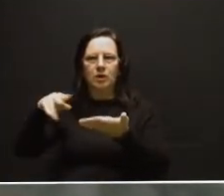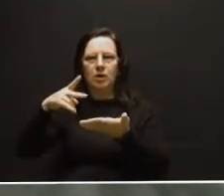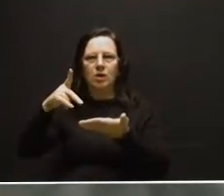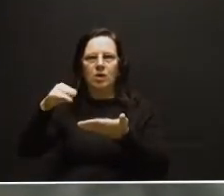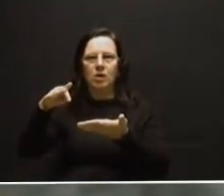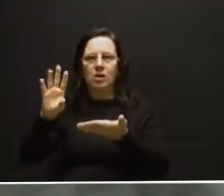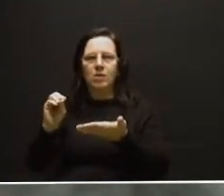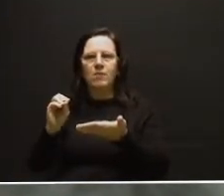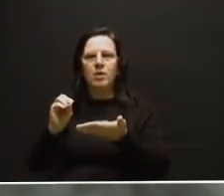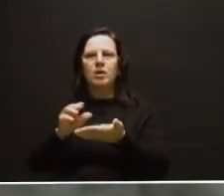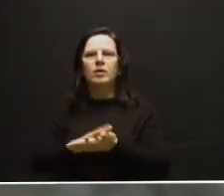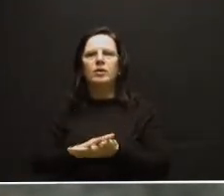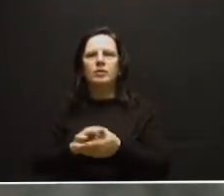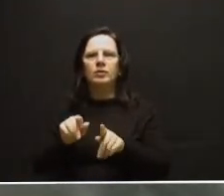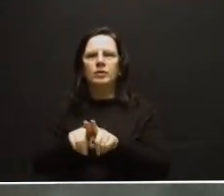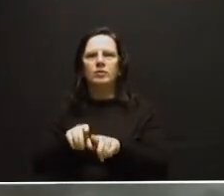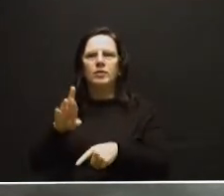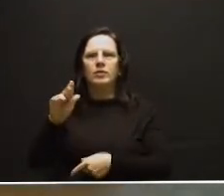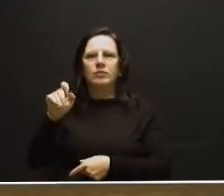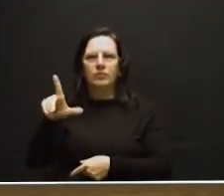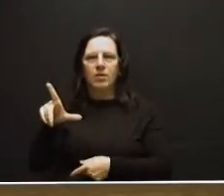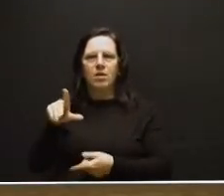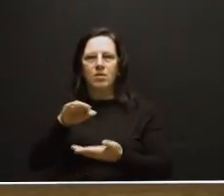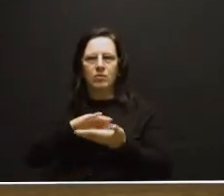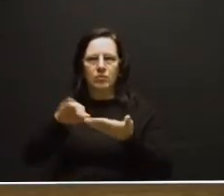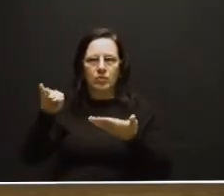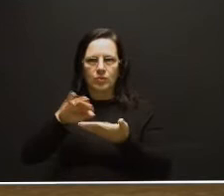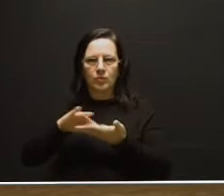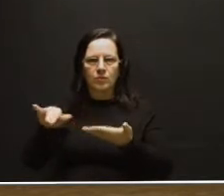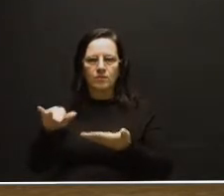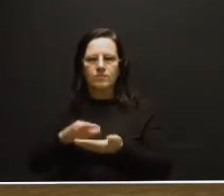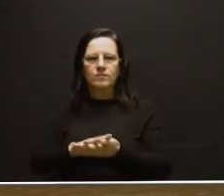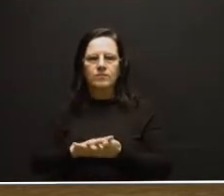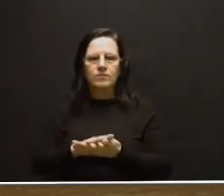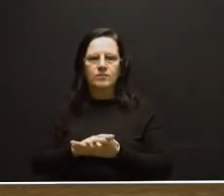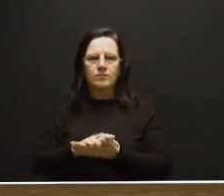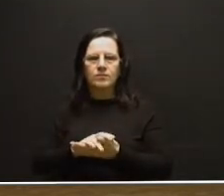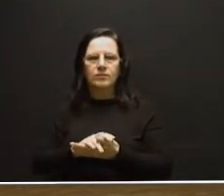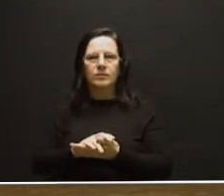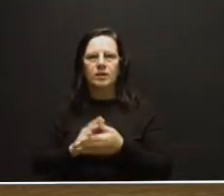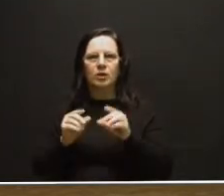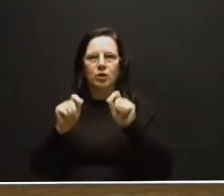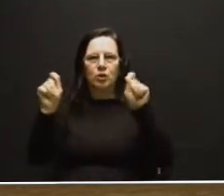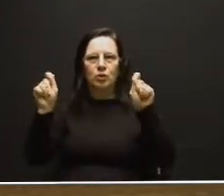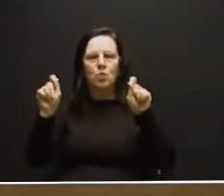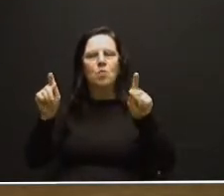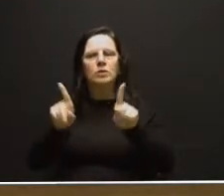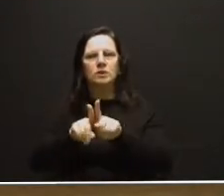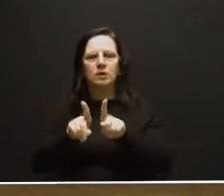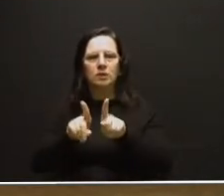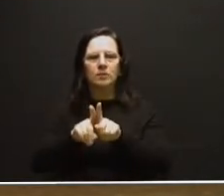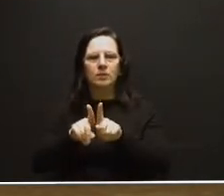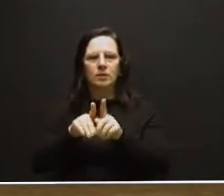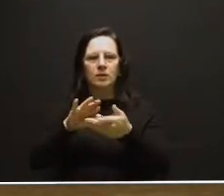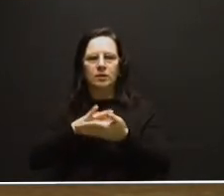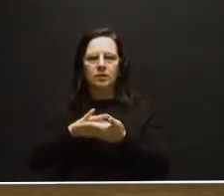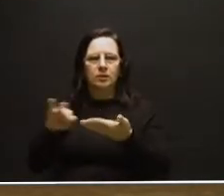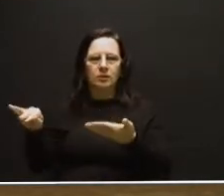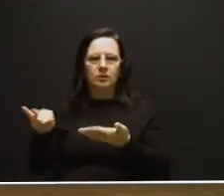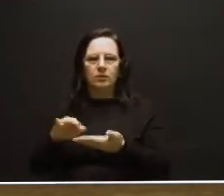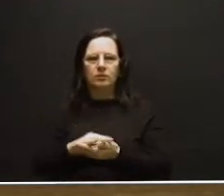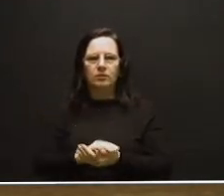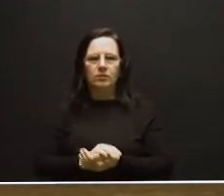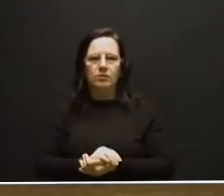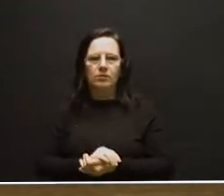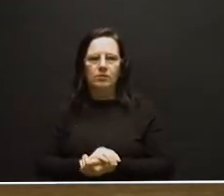raphael tucano está ali com o papa eu queria que ele estivesse aqui para mim também mostrar eu também abrace